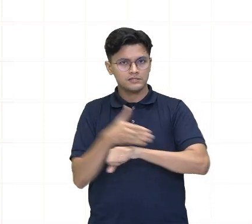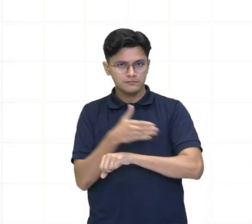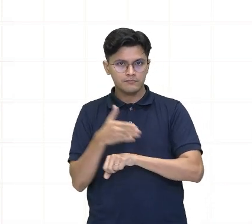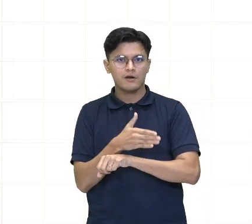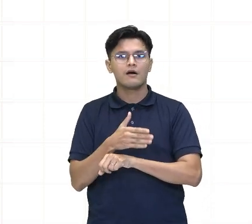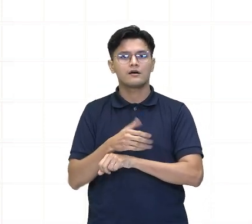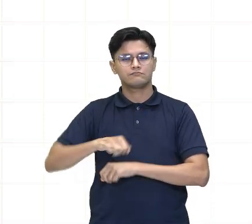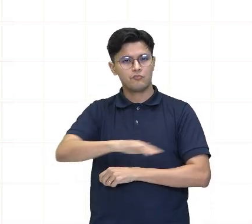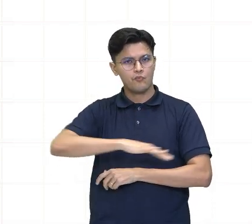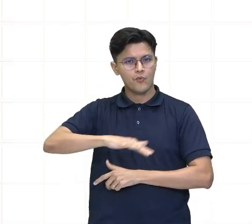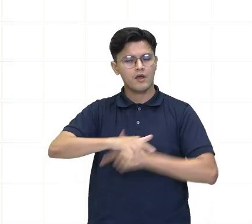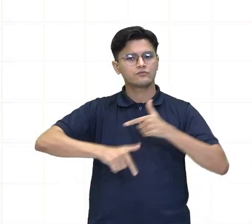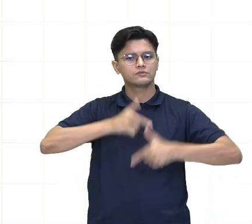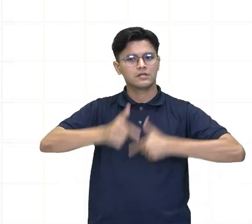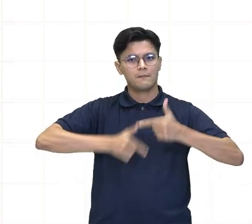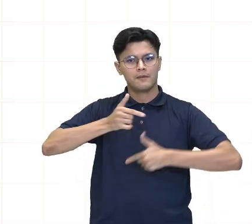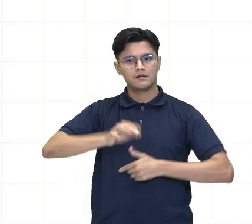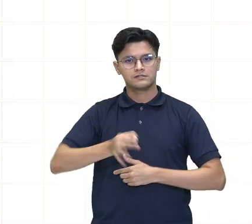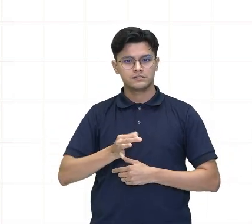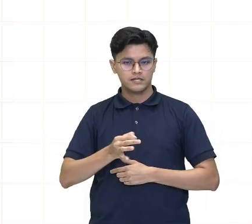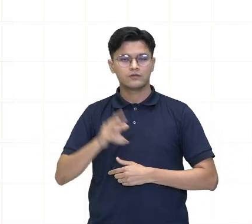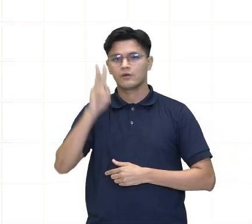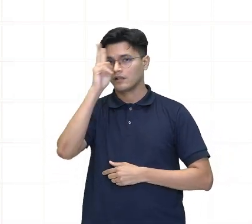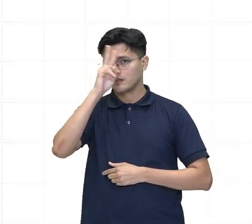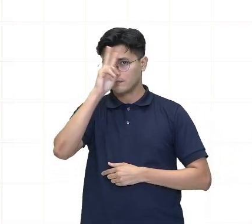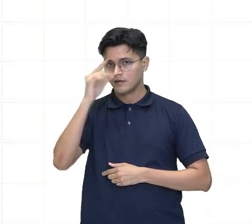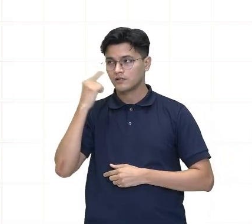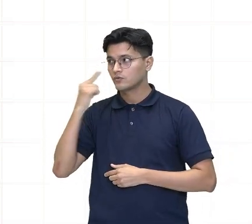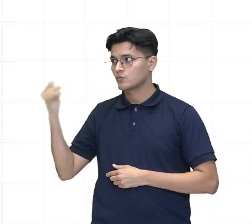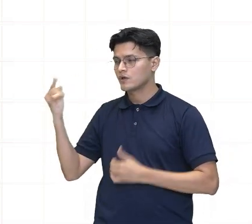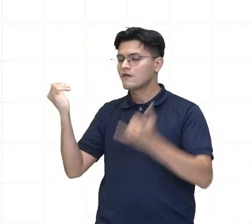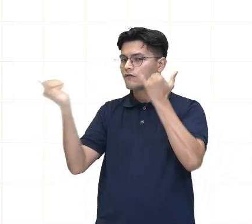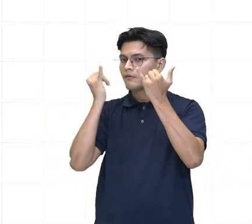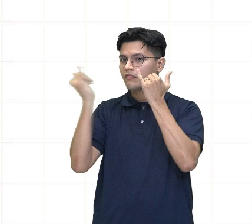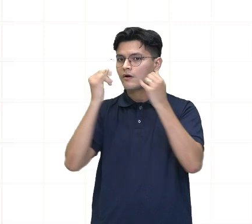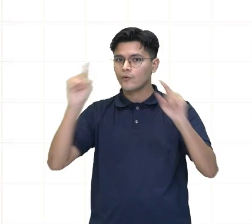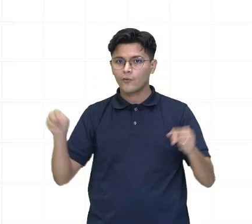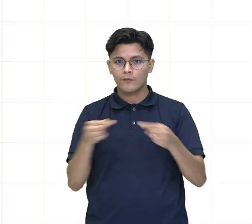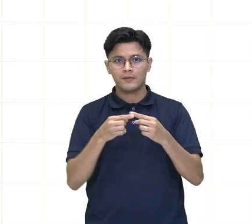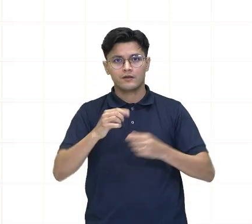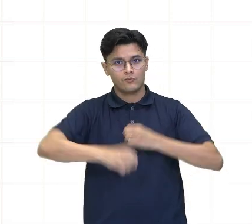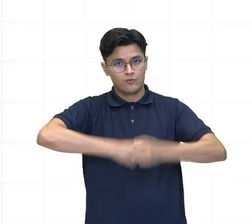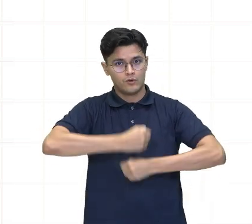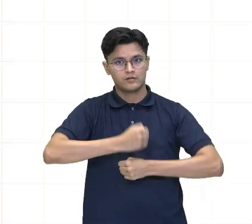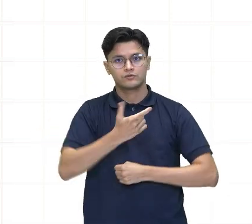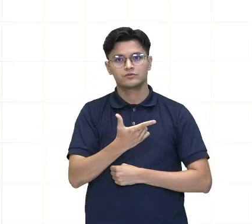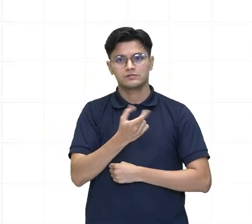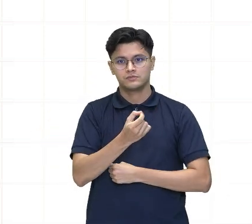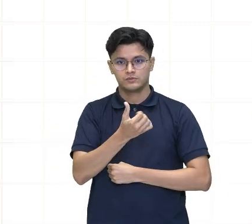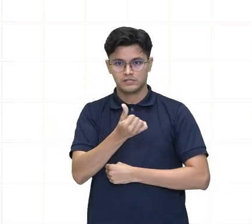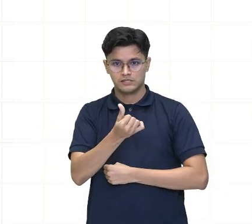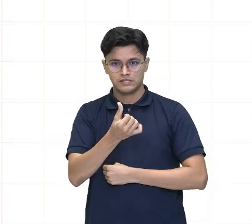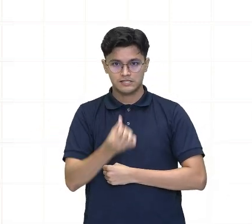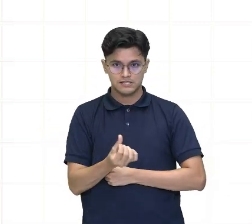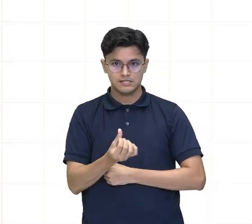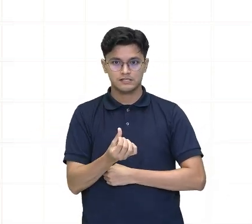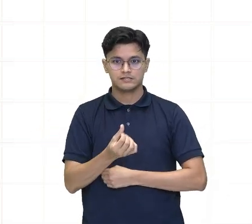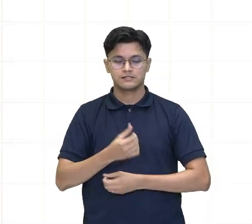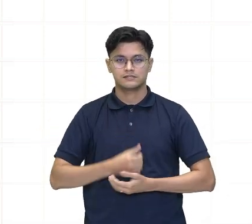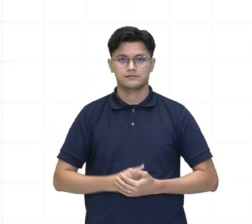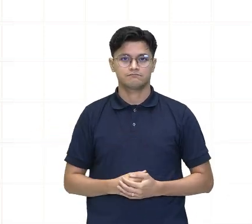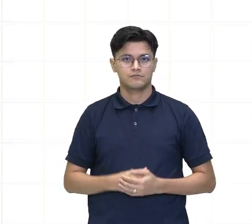Lembrando que esses dados eles são referentes ao ano de 2016, tá bom? Esses dados a gente pode observar,